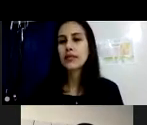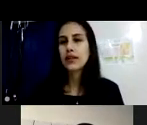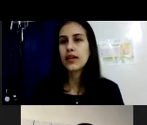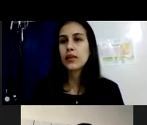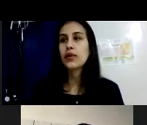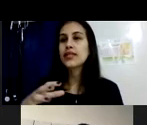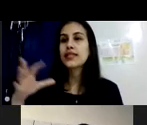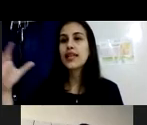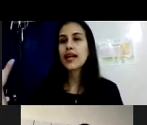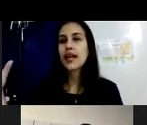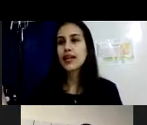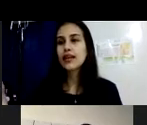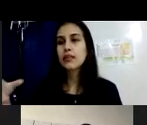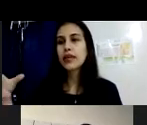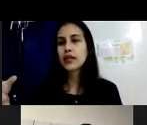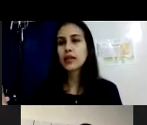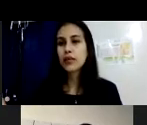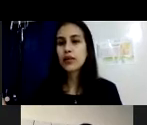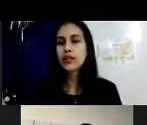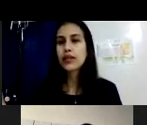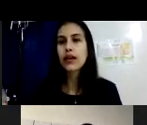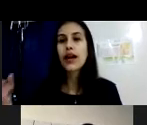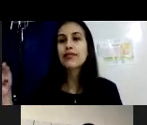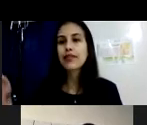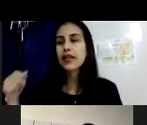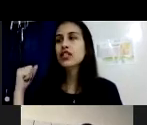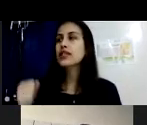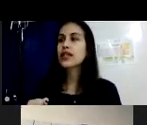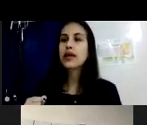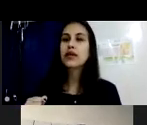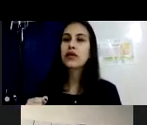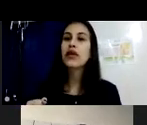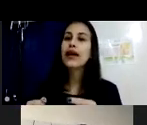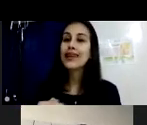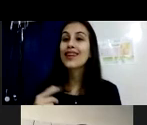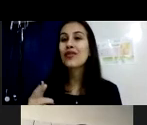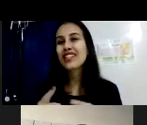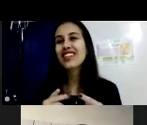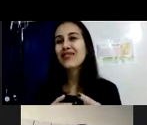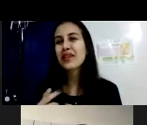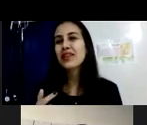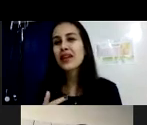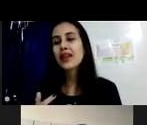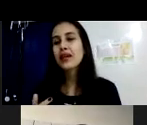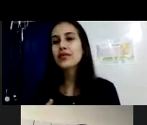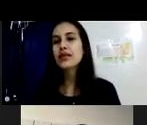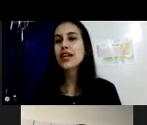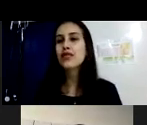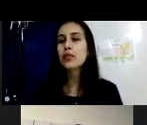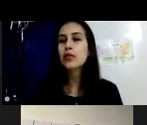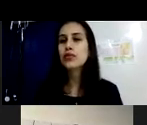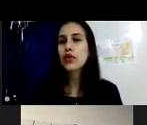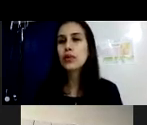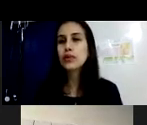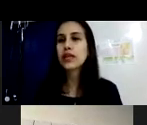caia. Porque se ela cair amanhã ou depois, a família já está sabendo, ó, ela vinha reclamando que estava